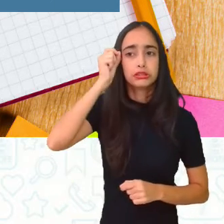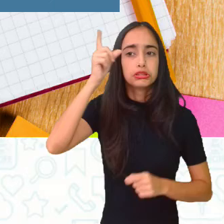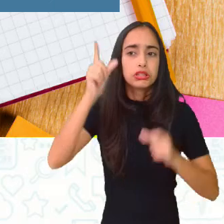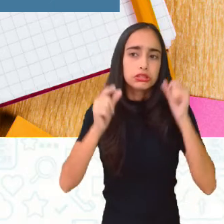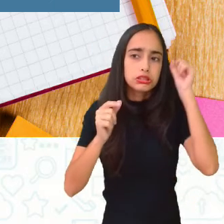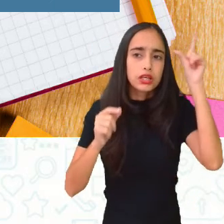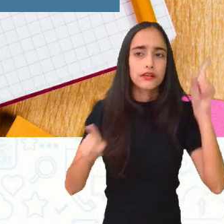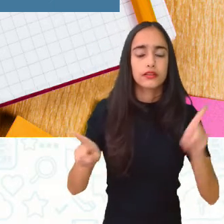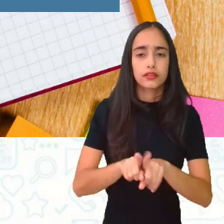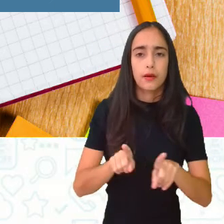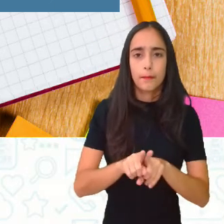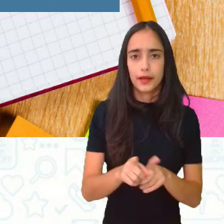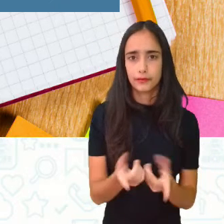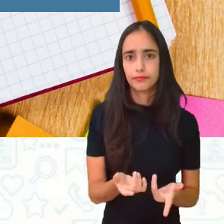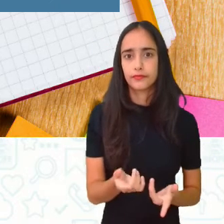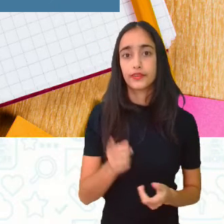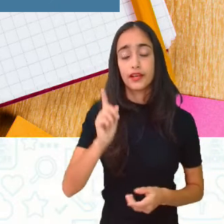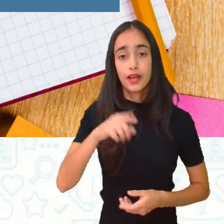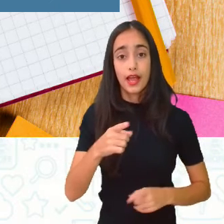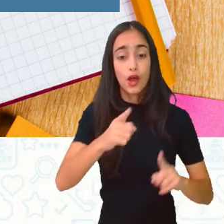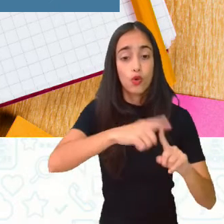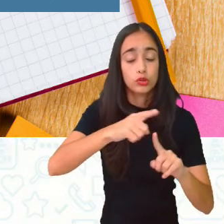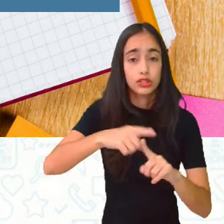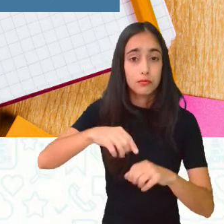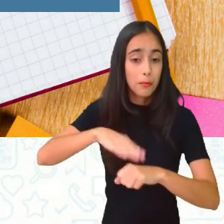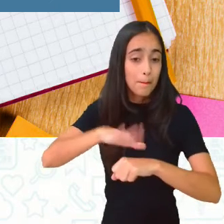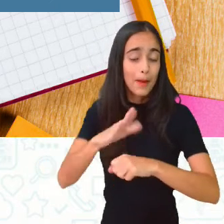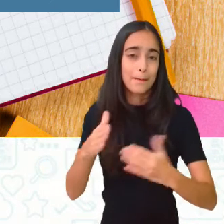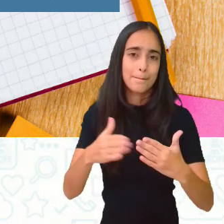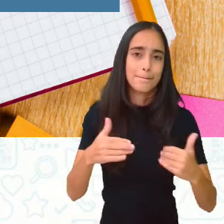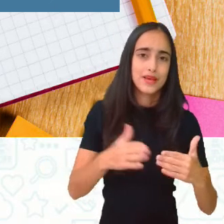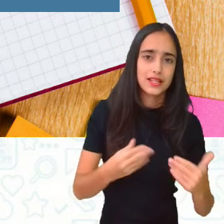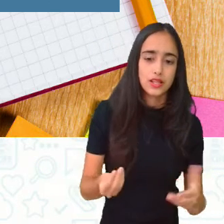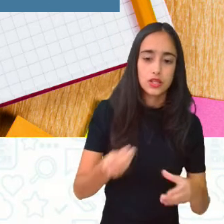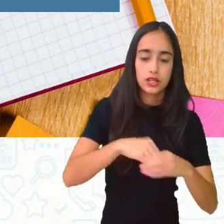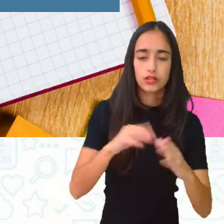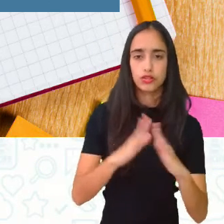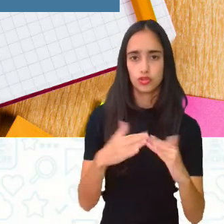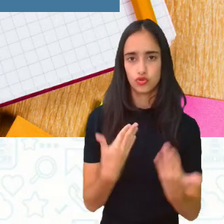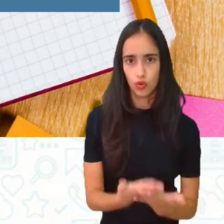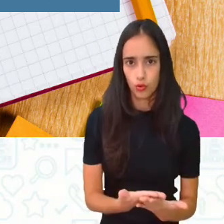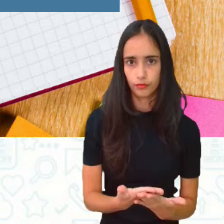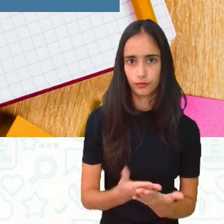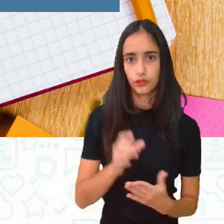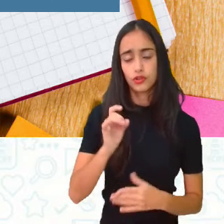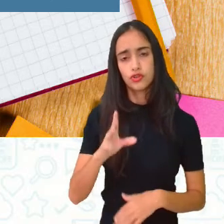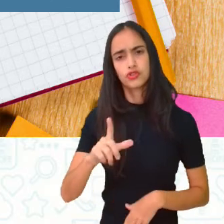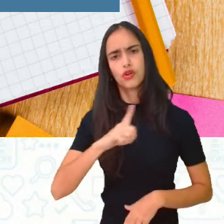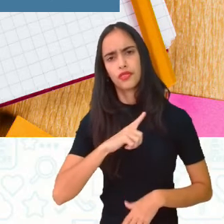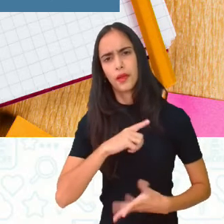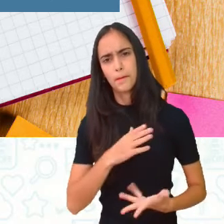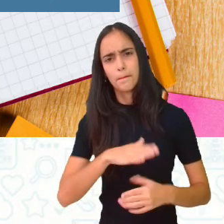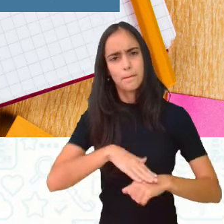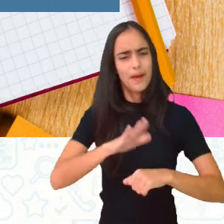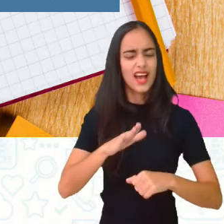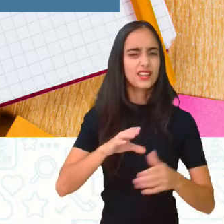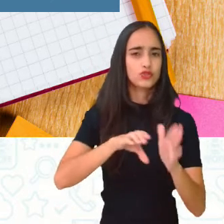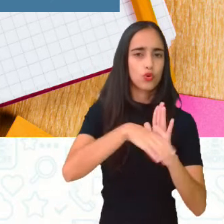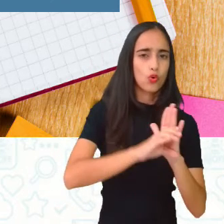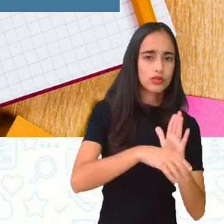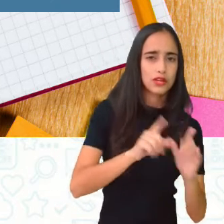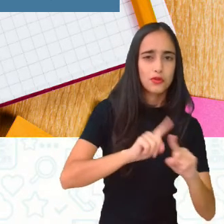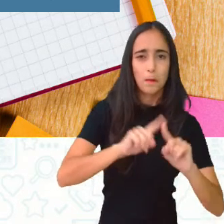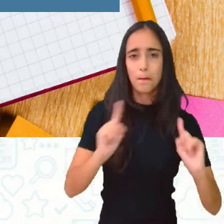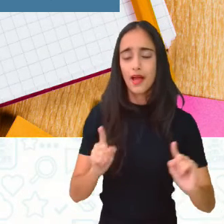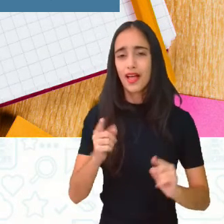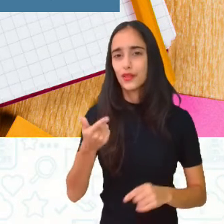original. É o tipo de resumo mais pedido nas escolas. Então, é aquele que vai ter basicamente os conceitos, mas não tem os exemplos.